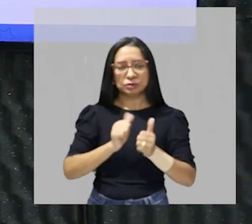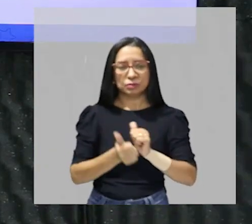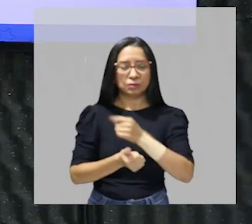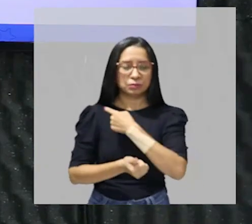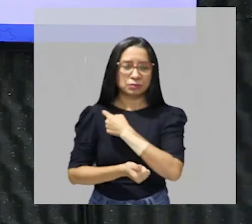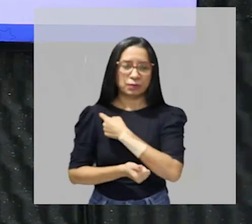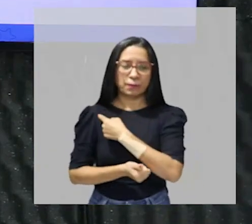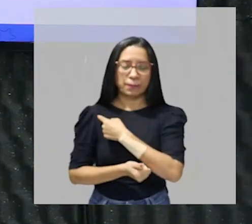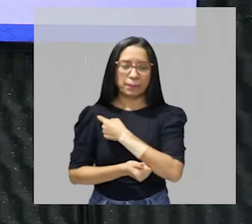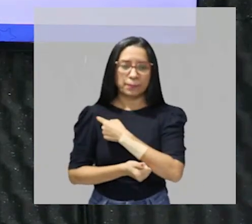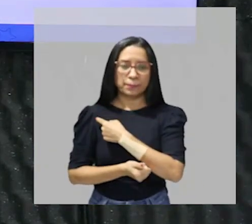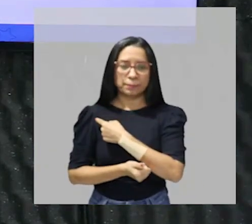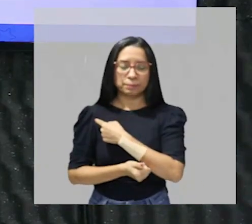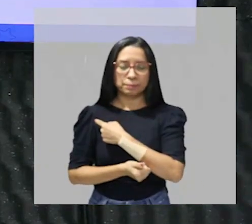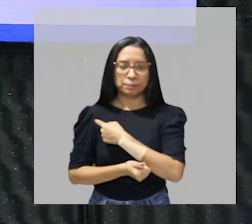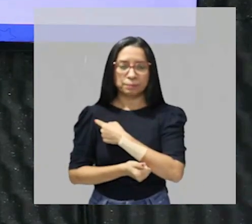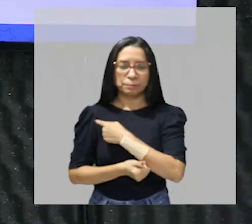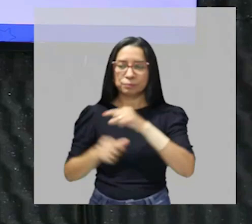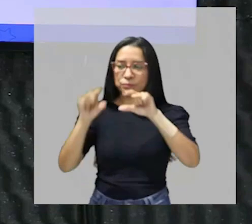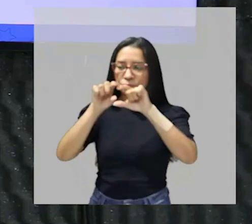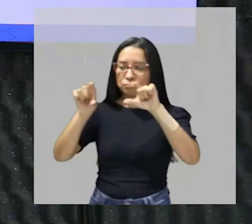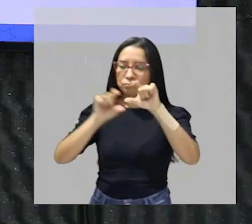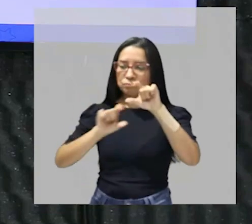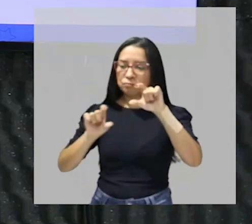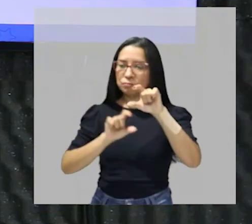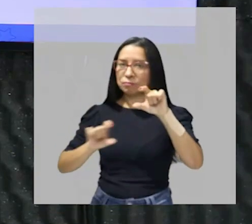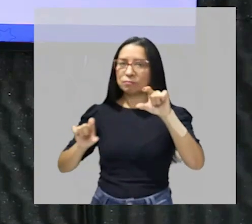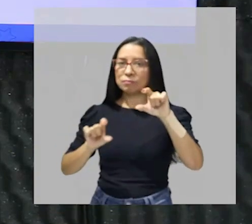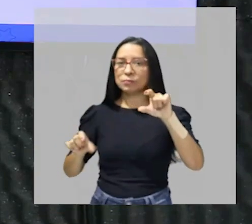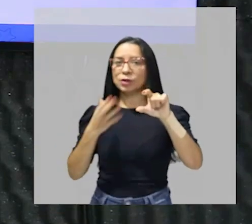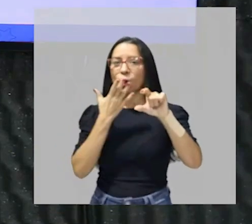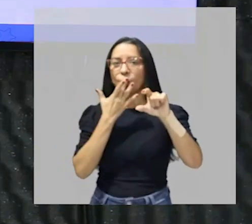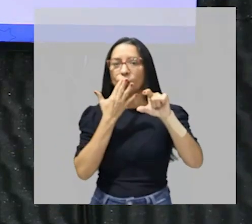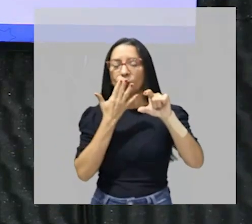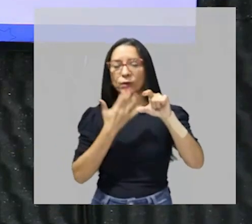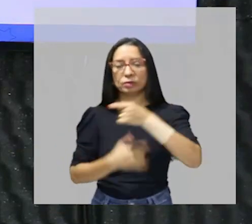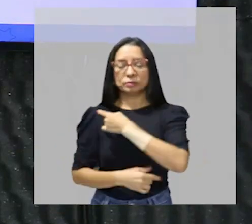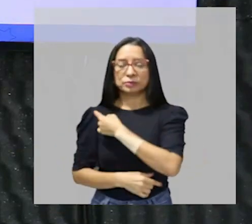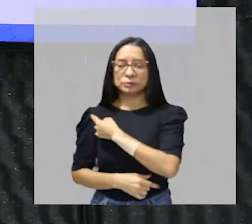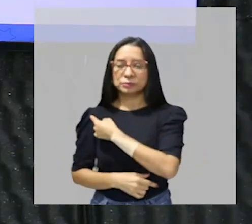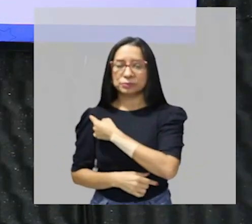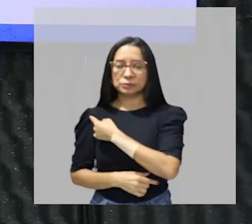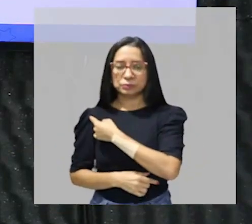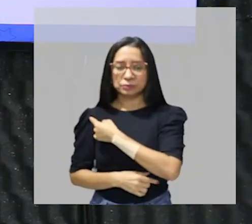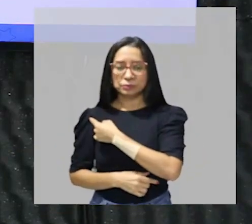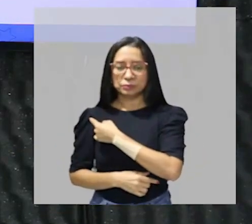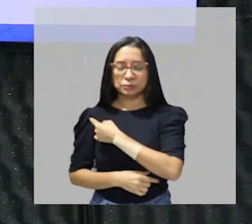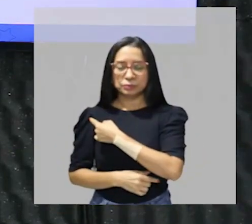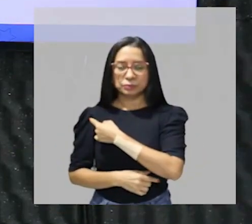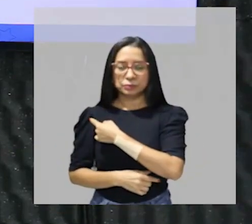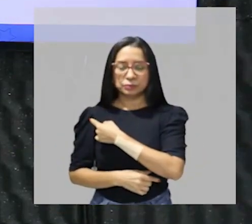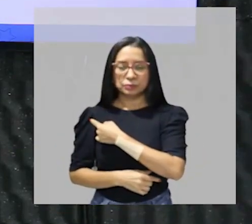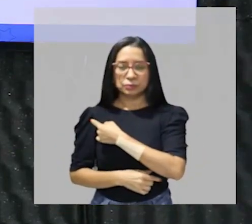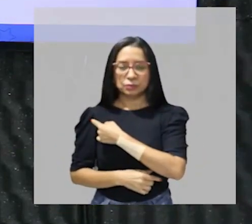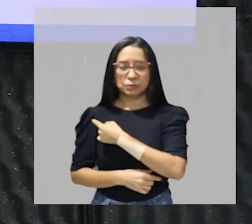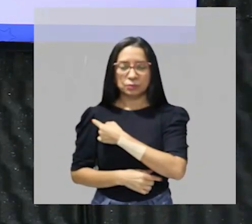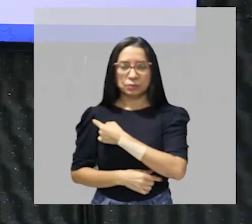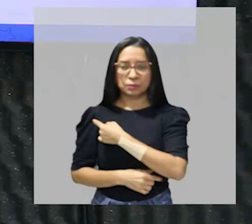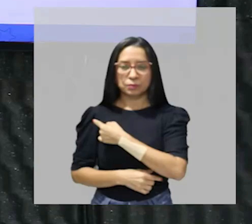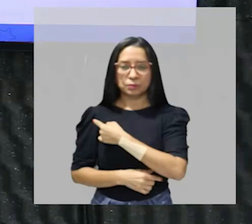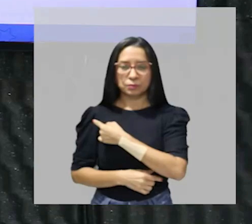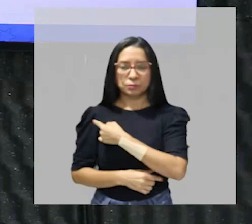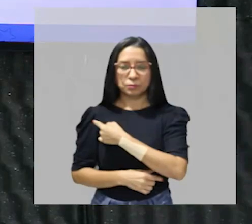precisão, técnico combinatório, rede, campo e taco, invasão, territorial. E os esportes de